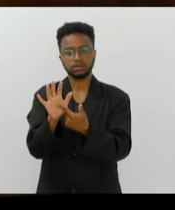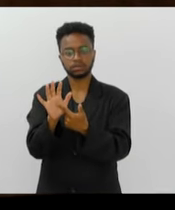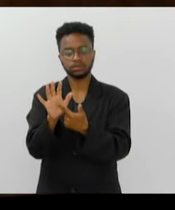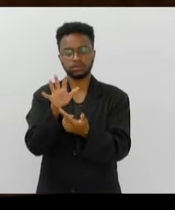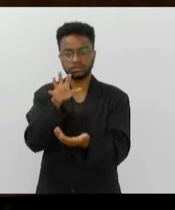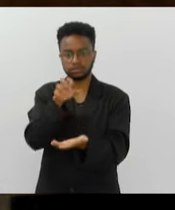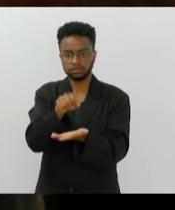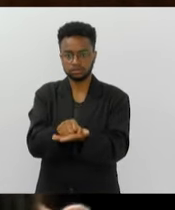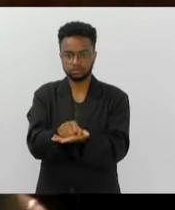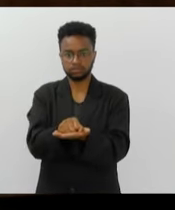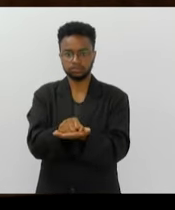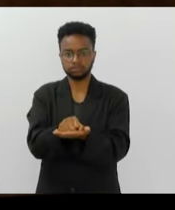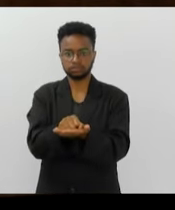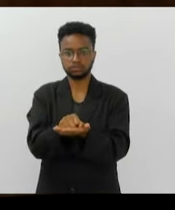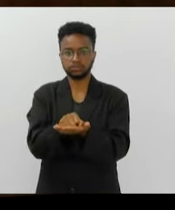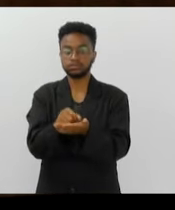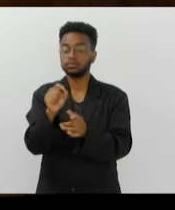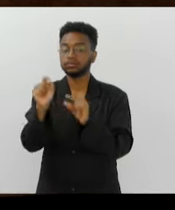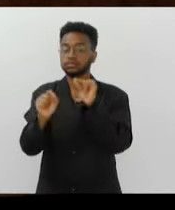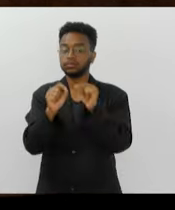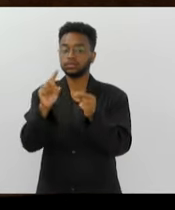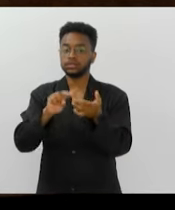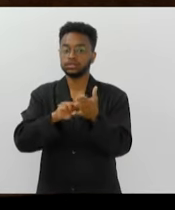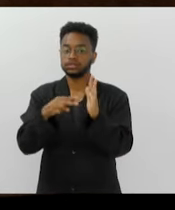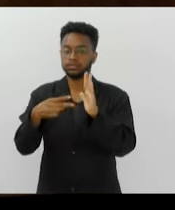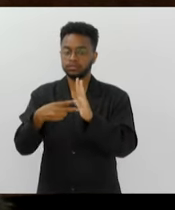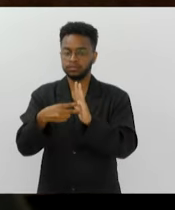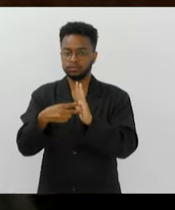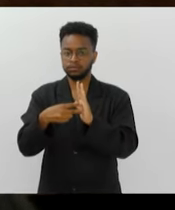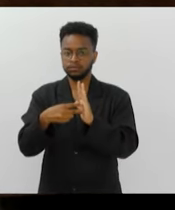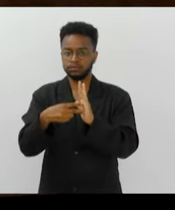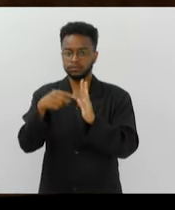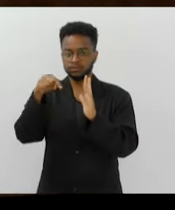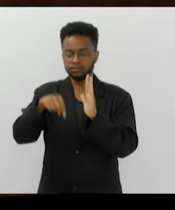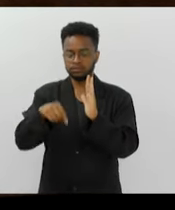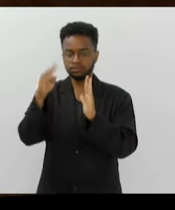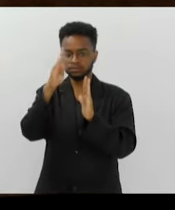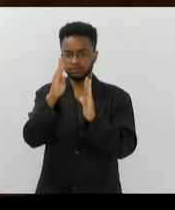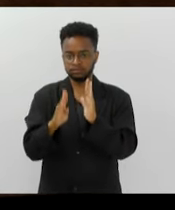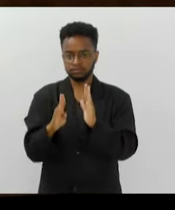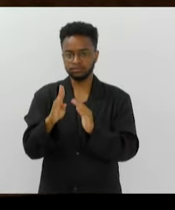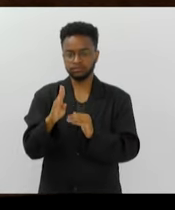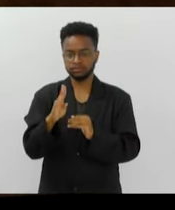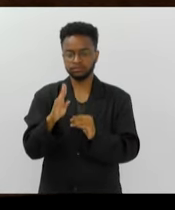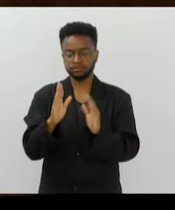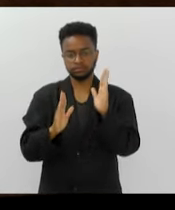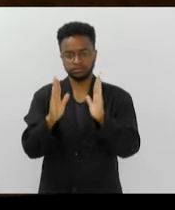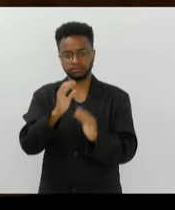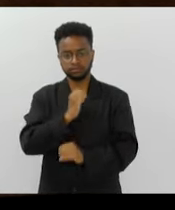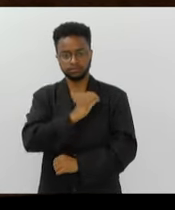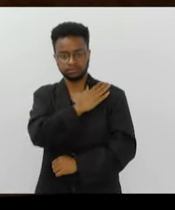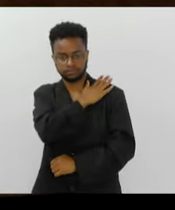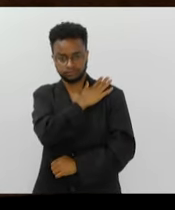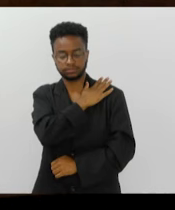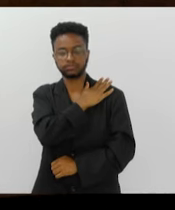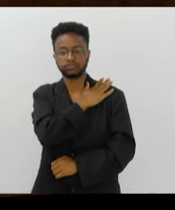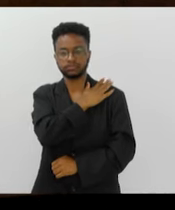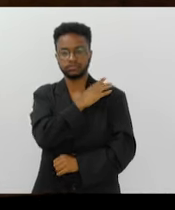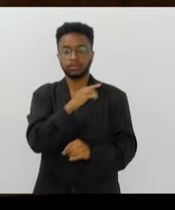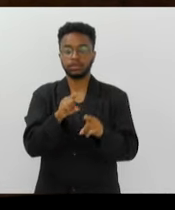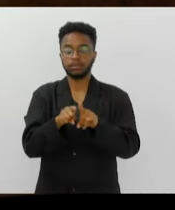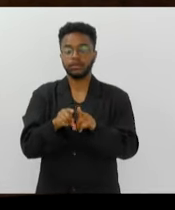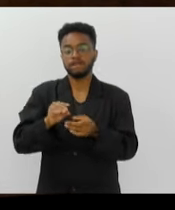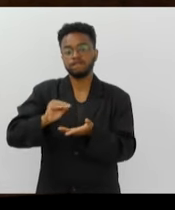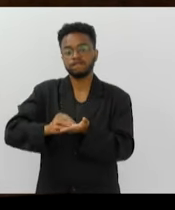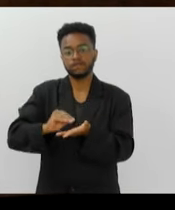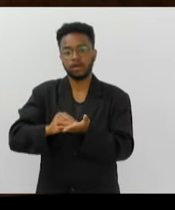registro do que que simboliza para um país uma ditatura militar a ausência